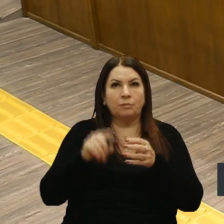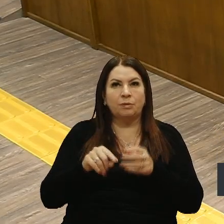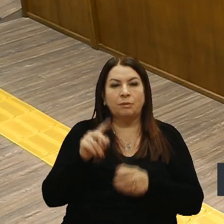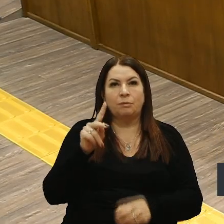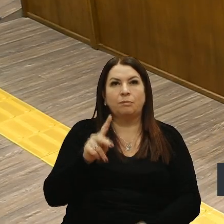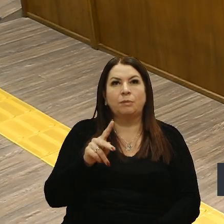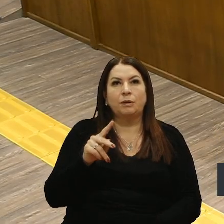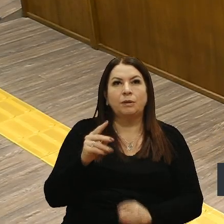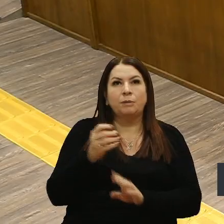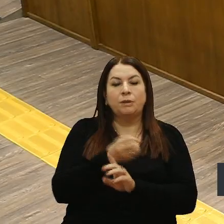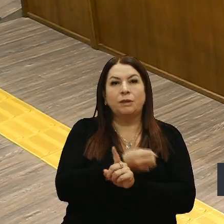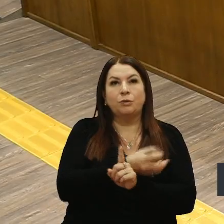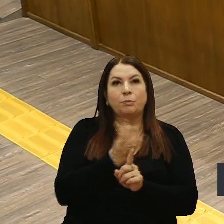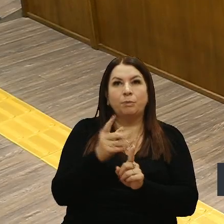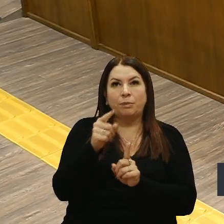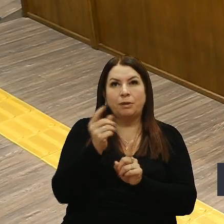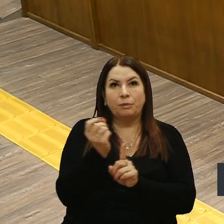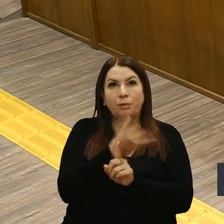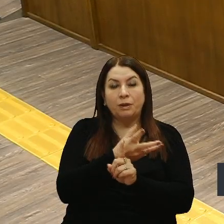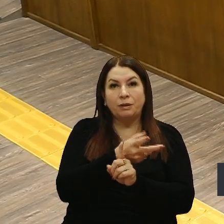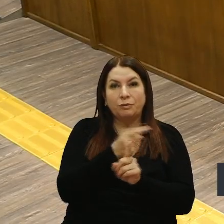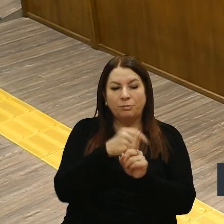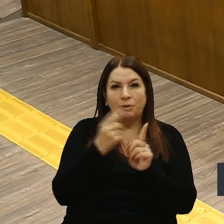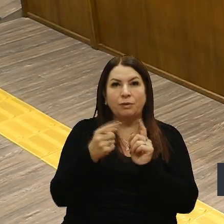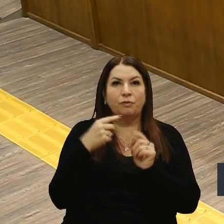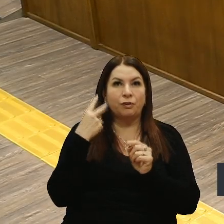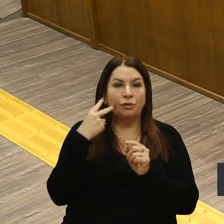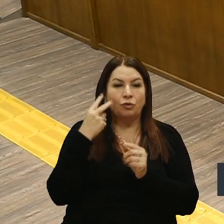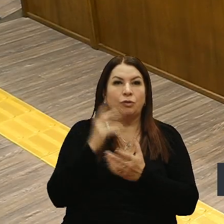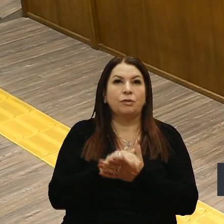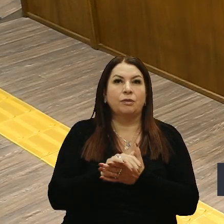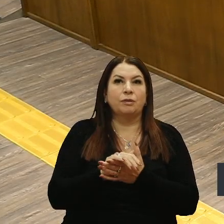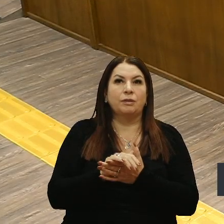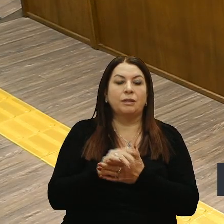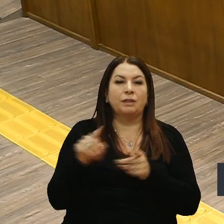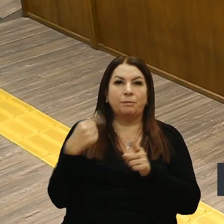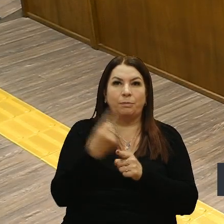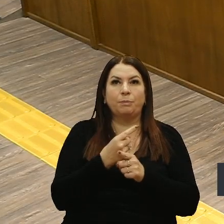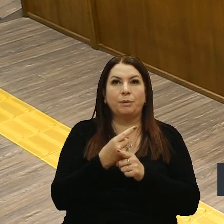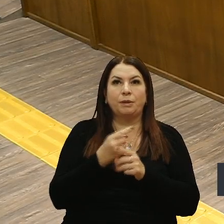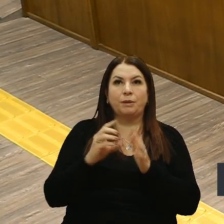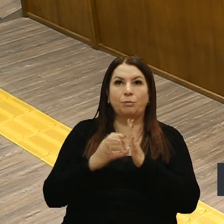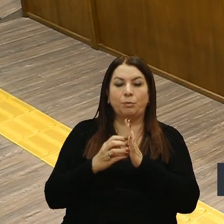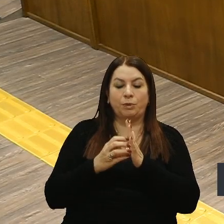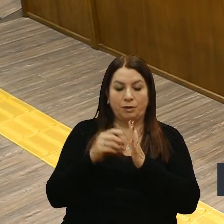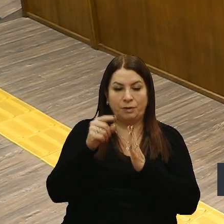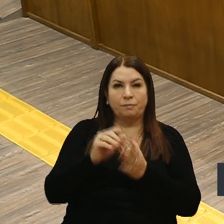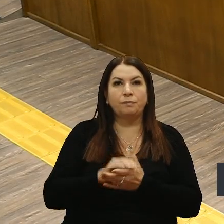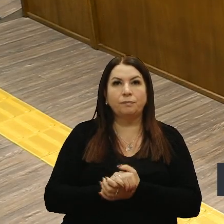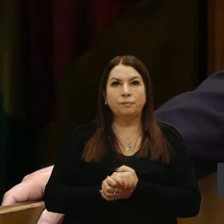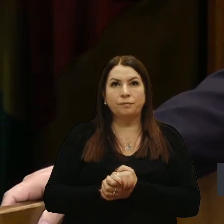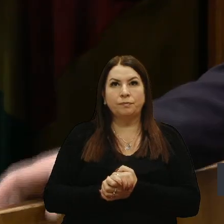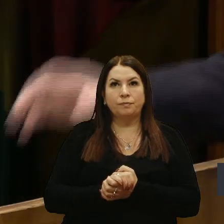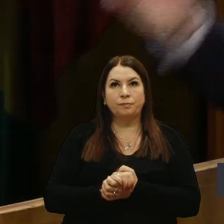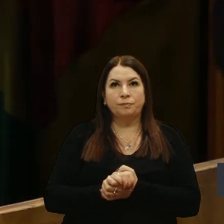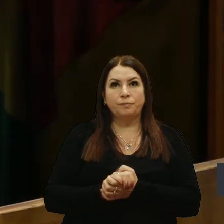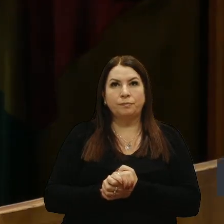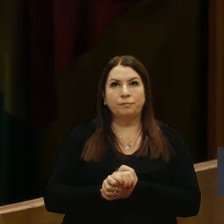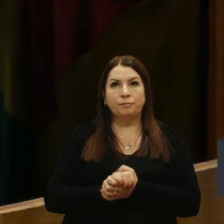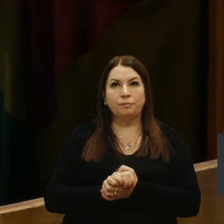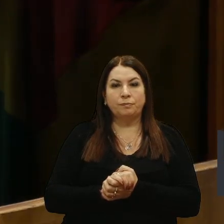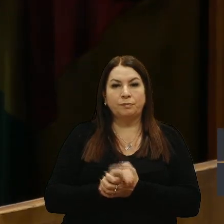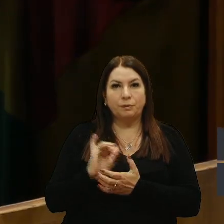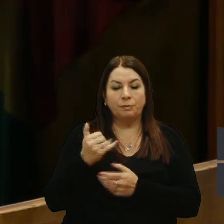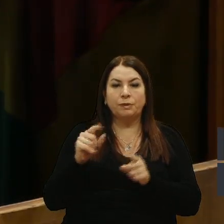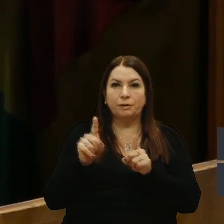bancada do Republicanos, a vossa Continua excelência. com a palavra o vereador Fiuza em declaração de líder da bancada do Republicanos. Muito bem, eu quero